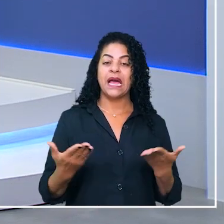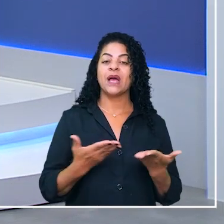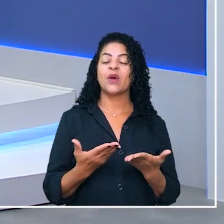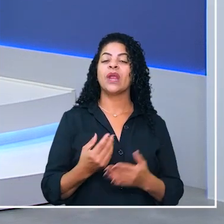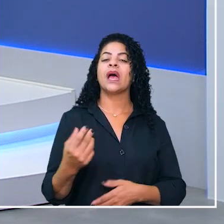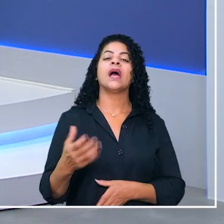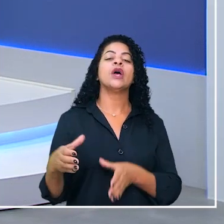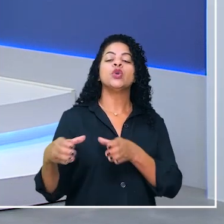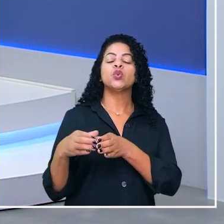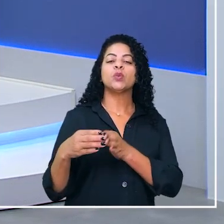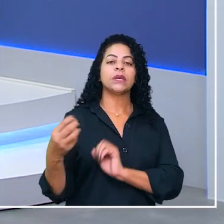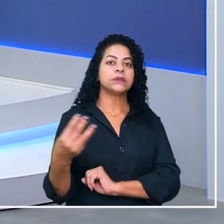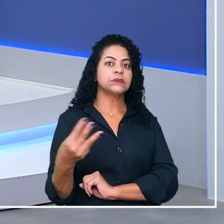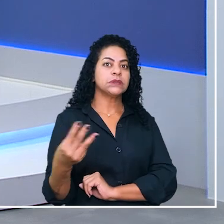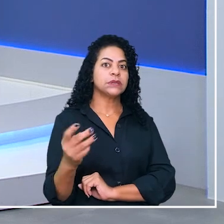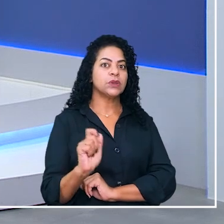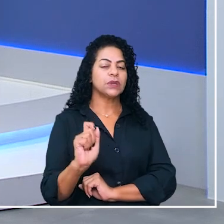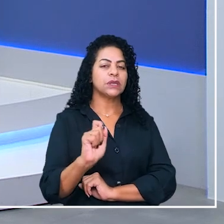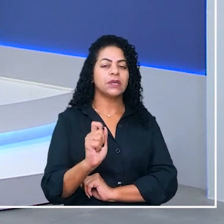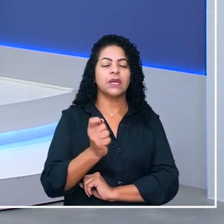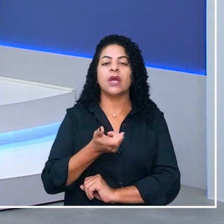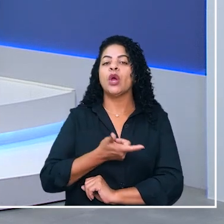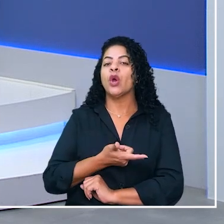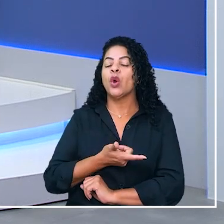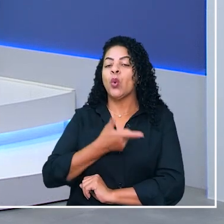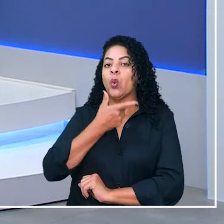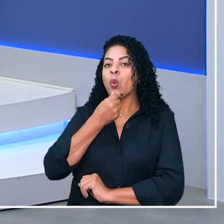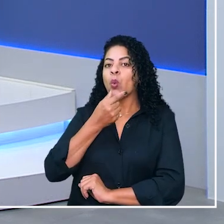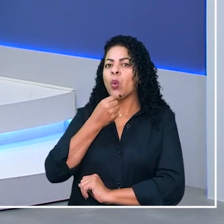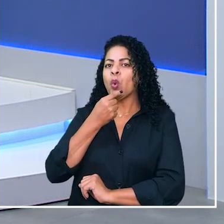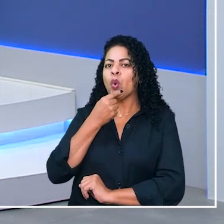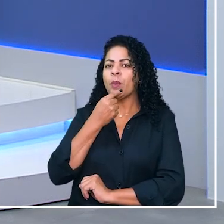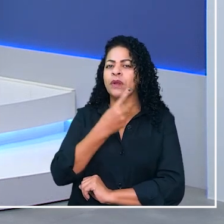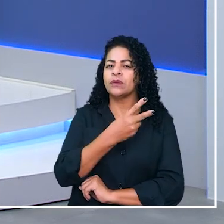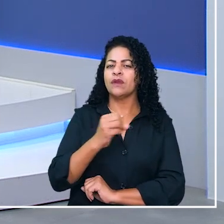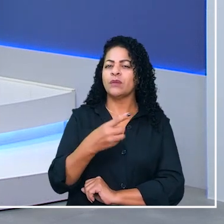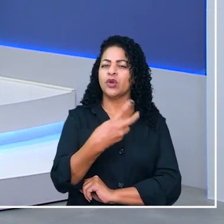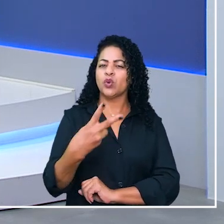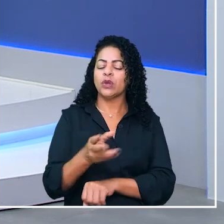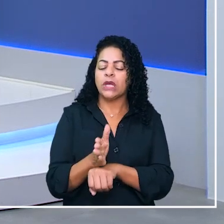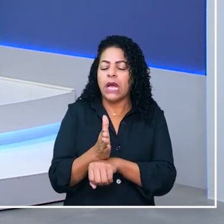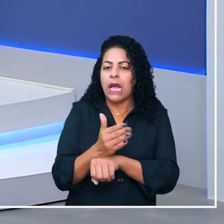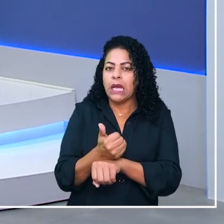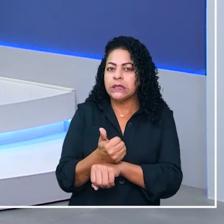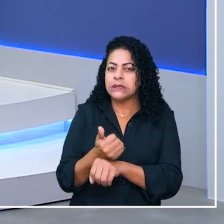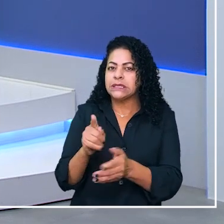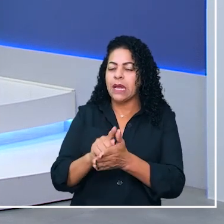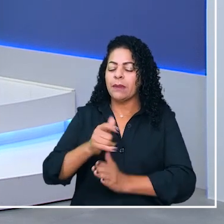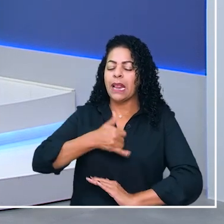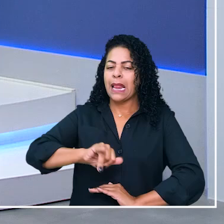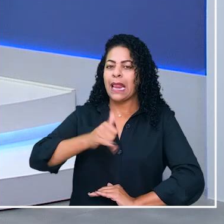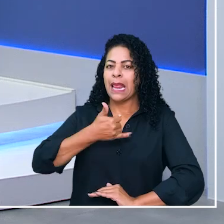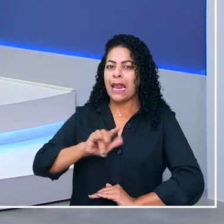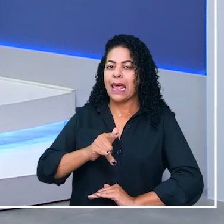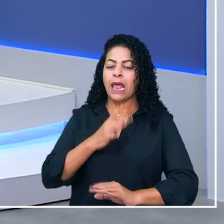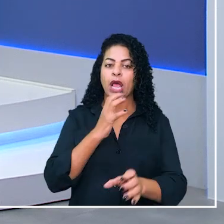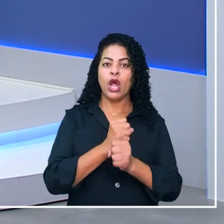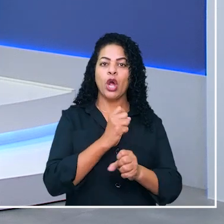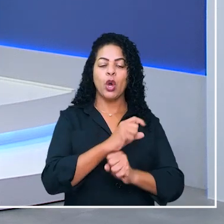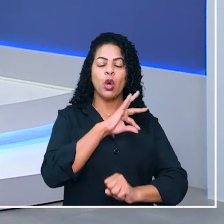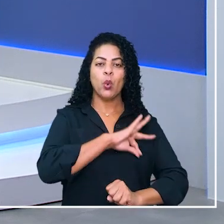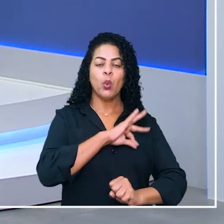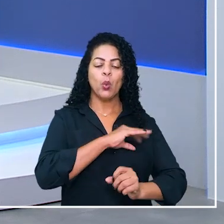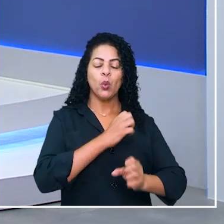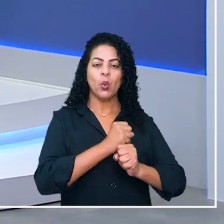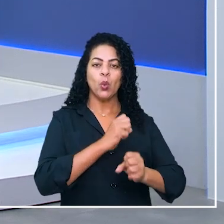Começamos pela terceira turma. Um eletricitário contratado antes de 2012 vai receber adicional de periculosidade calculado sobre todo o